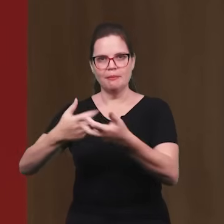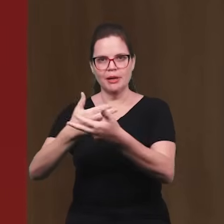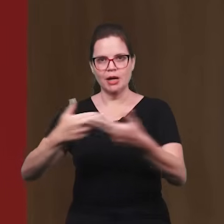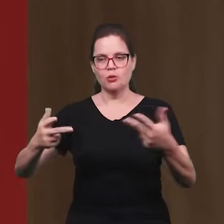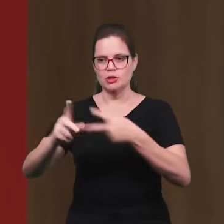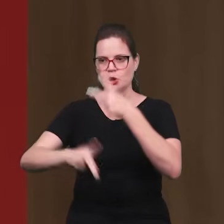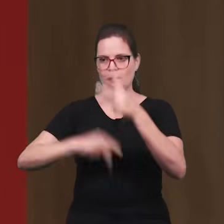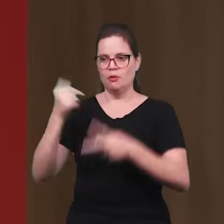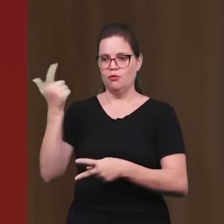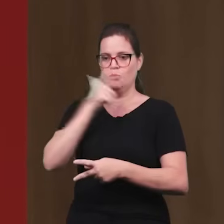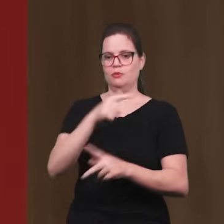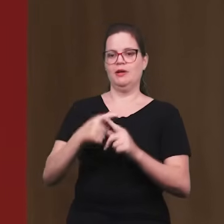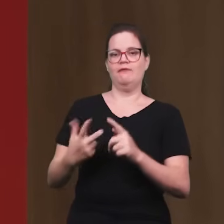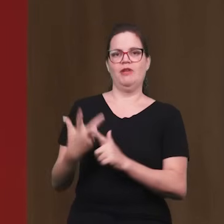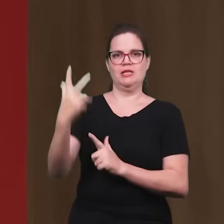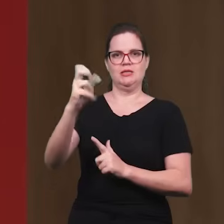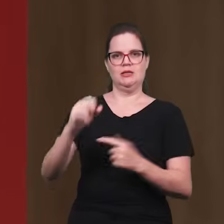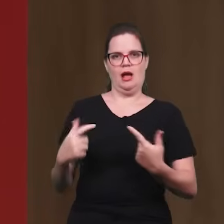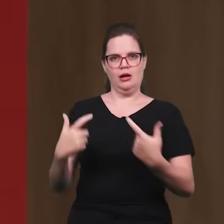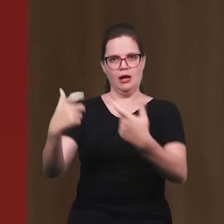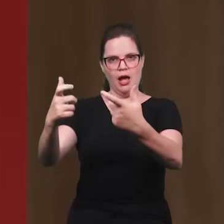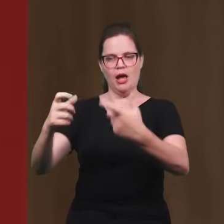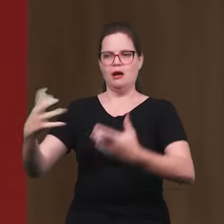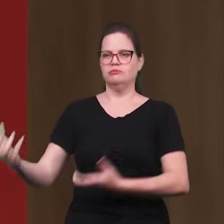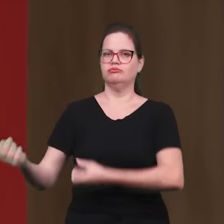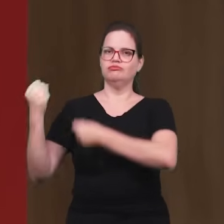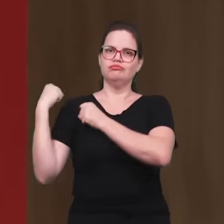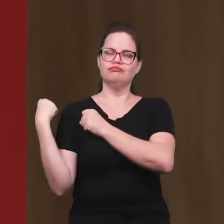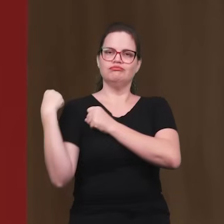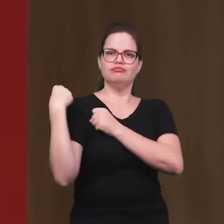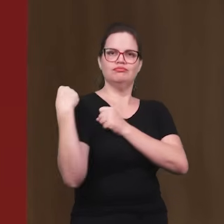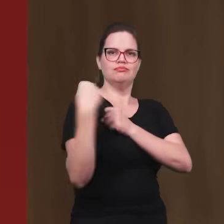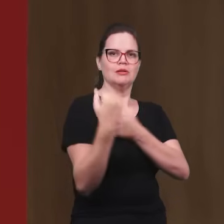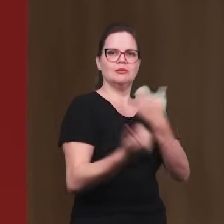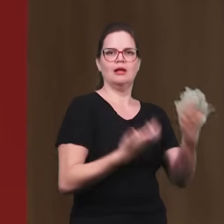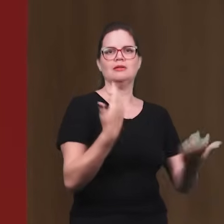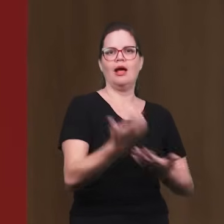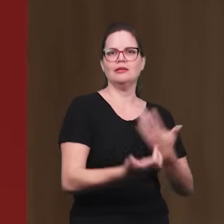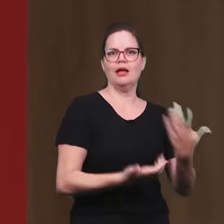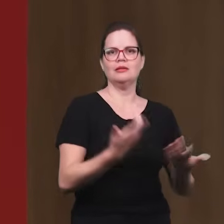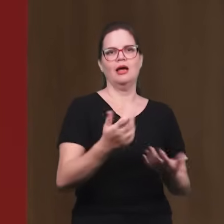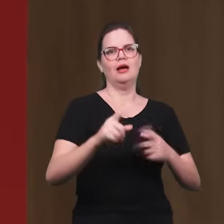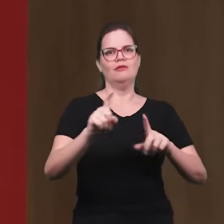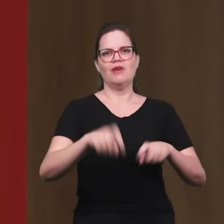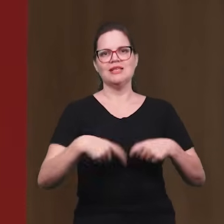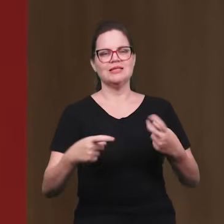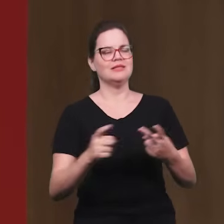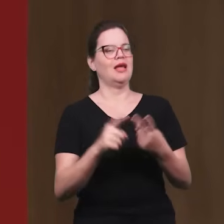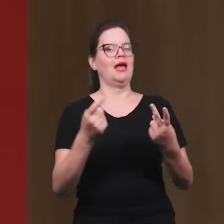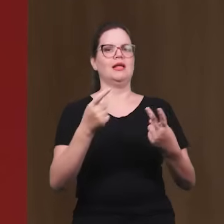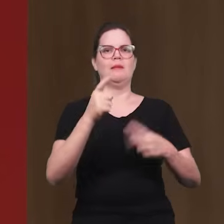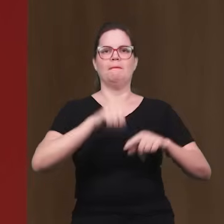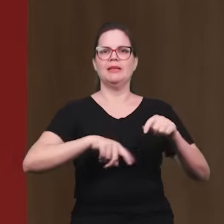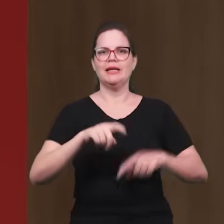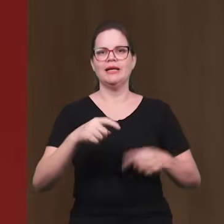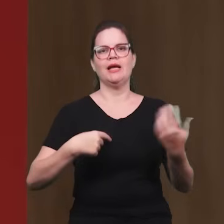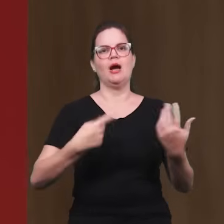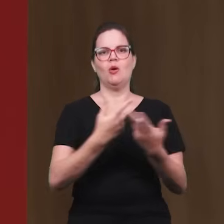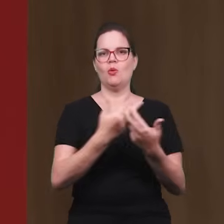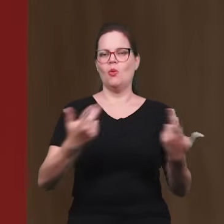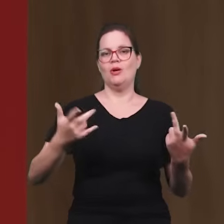recebiam quando vinham de batalhas, ou até mesmo aqui fazendas, bens eram